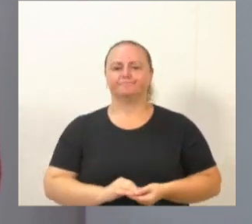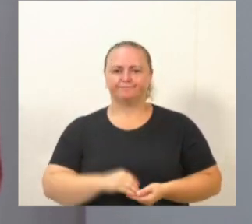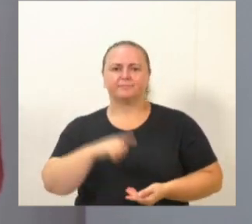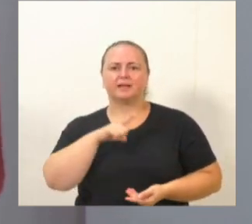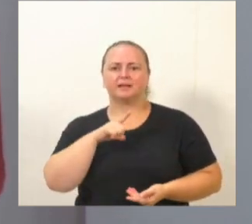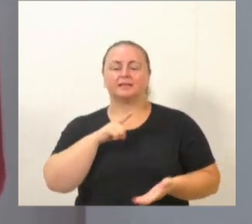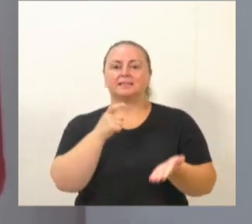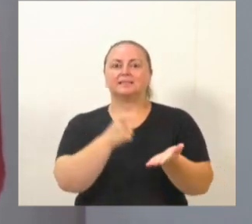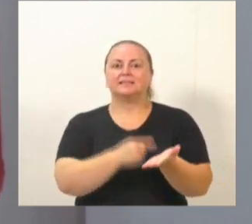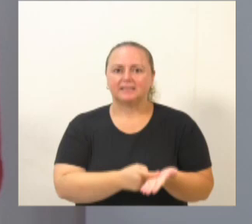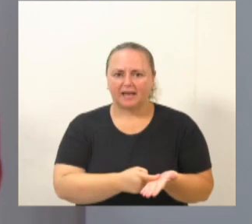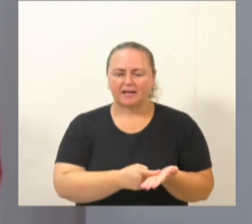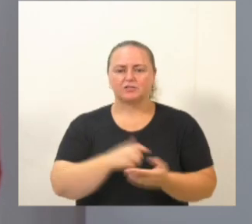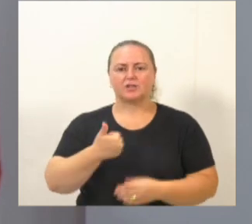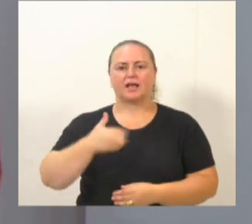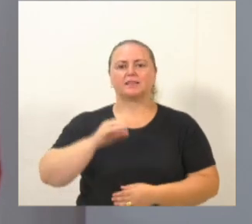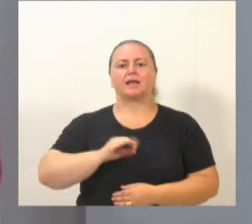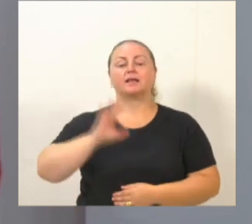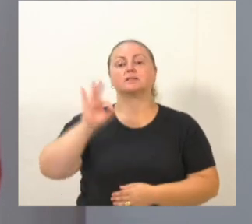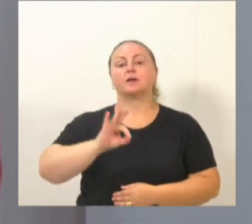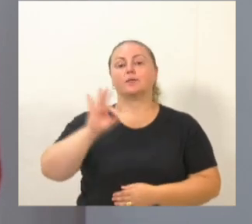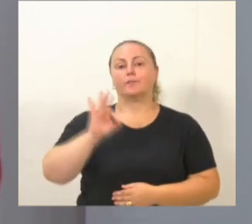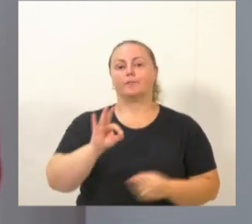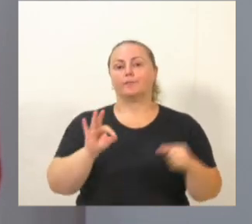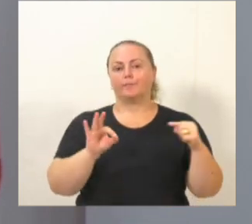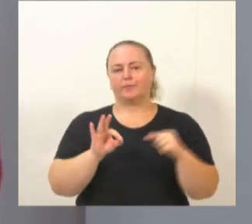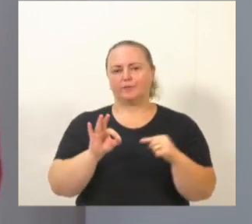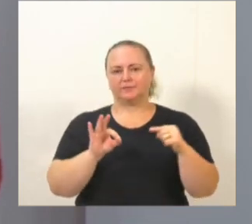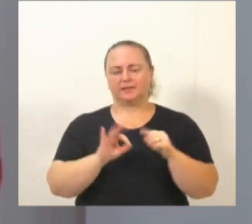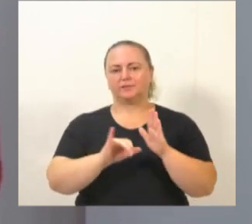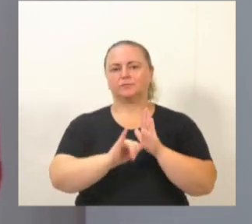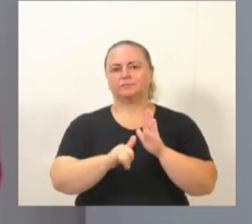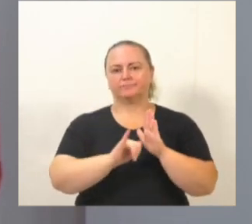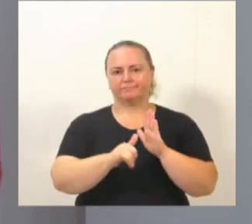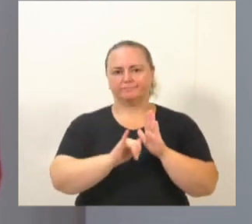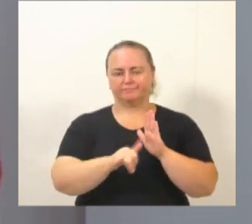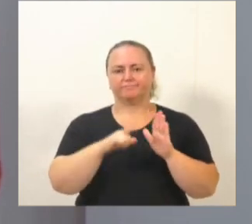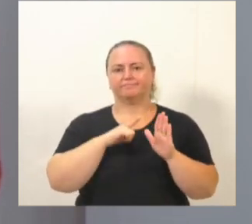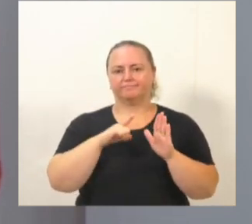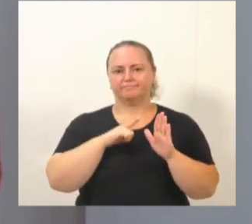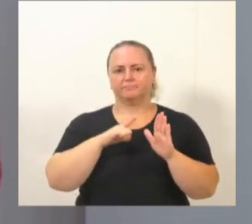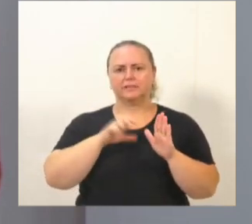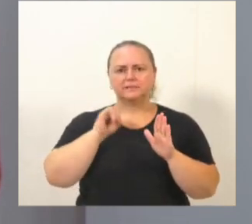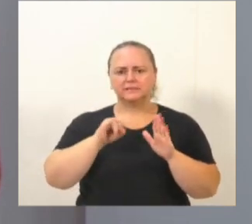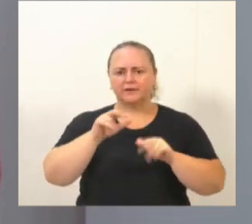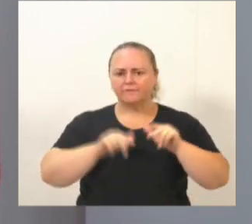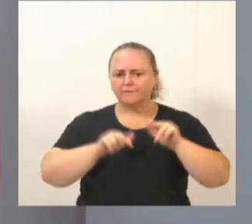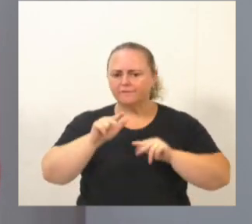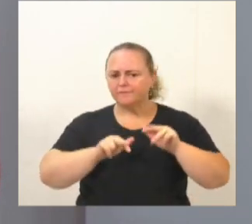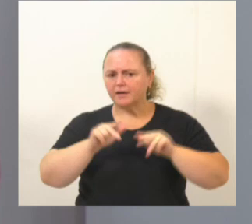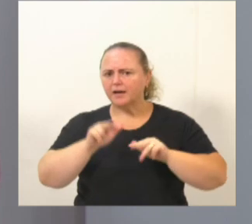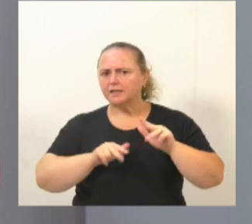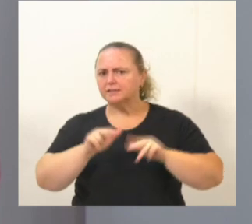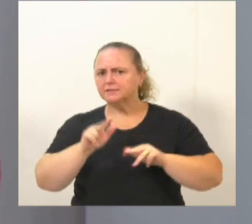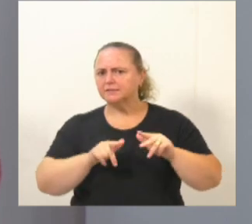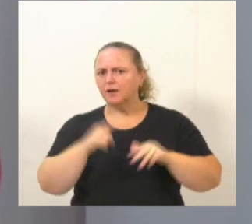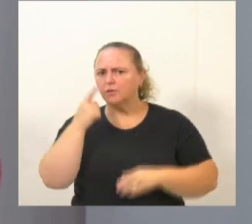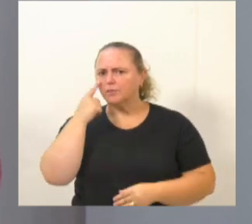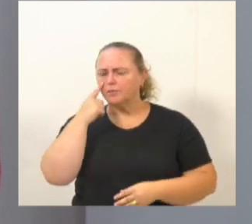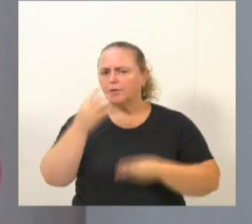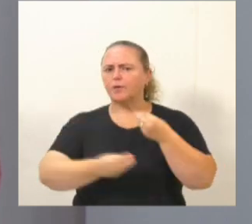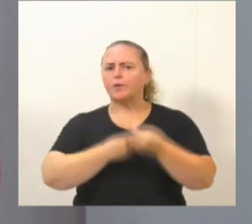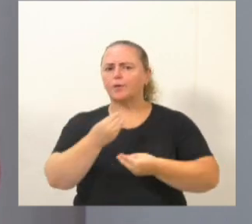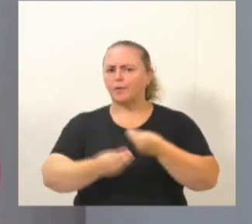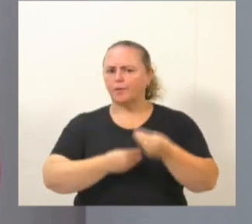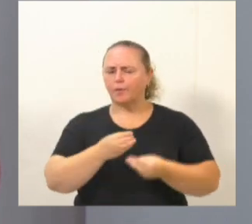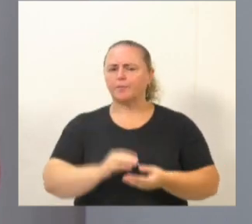de 10%, que foi o que veio lá do edital de licitação. Qualquer variação de premissa disso, que dê,